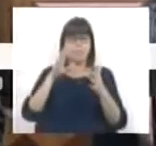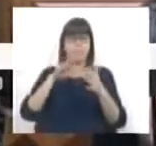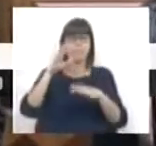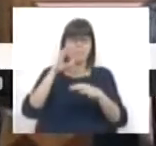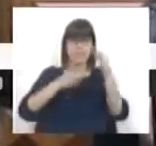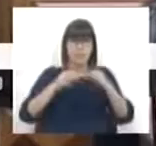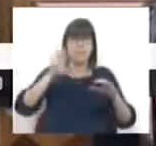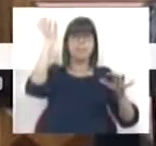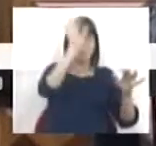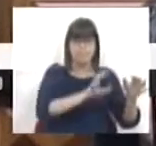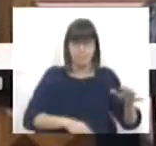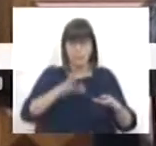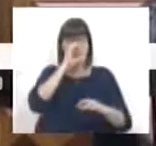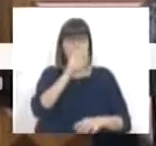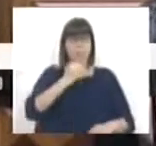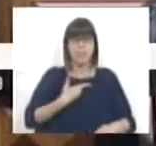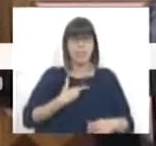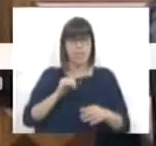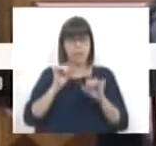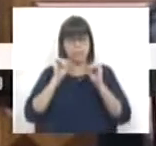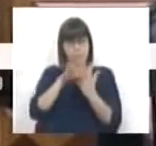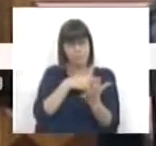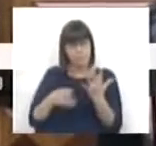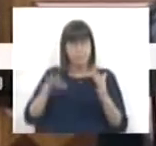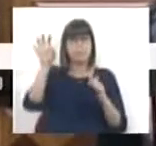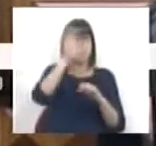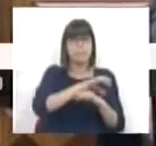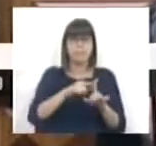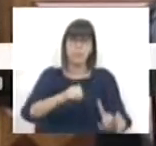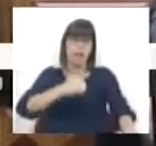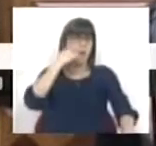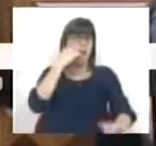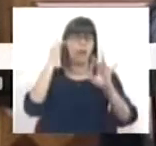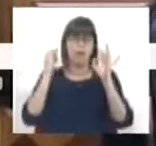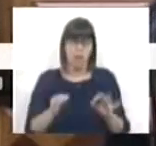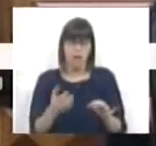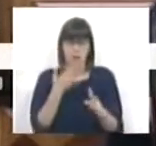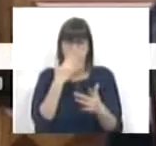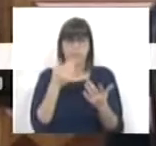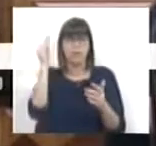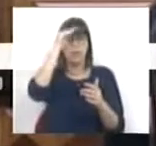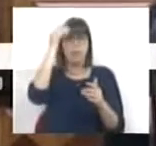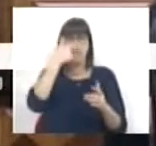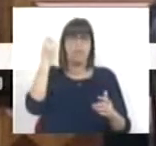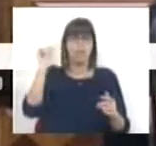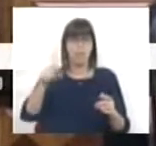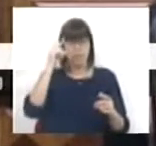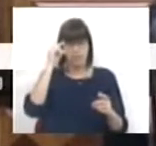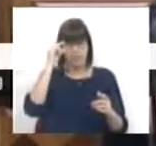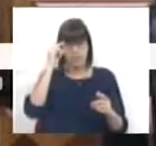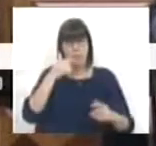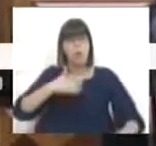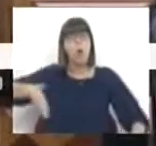judiciário é adotado pelo governo psd cds foi portanto uma peça gravíssima especialmente do interior há